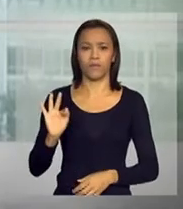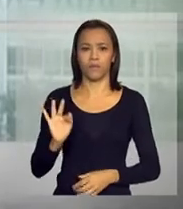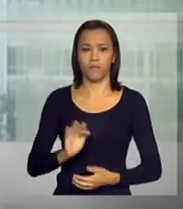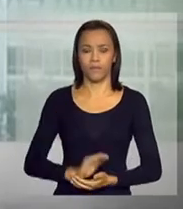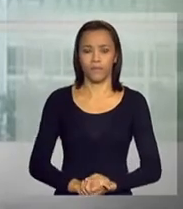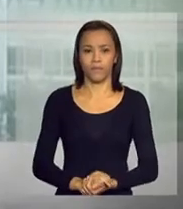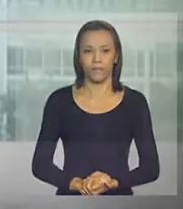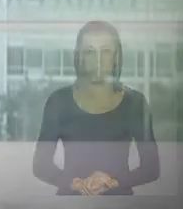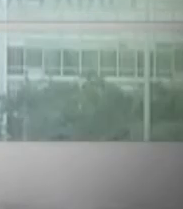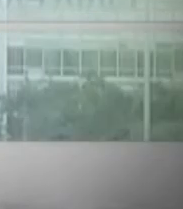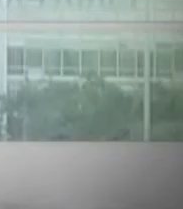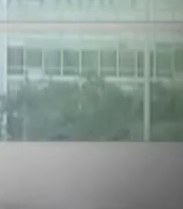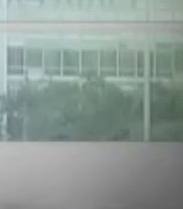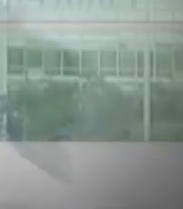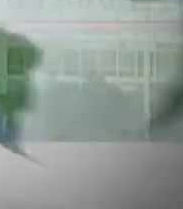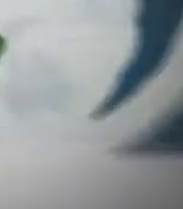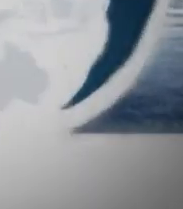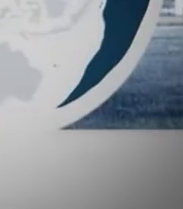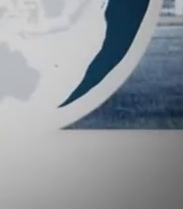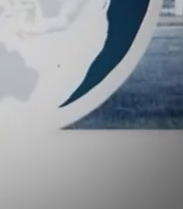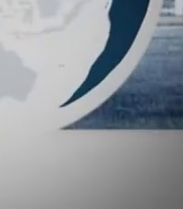do governo federal e